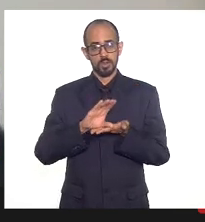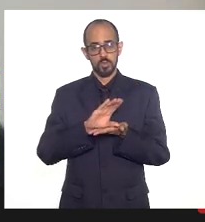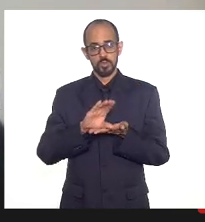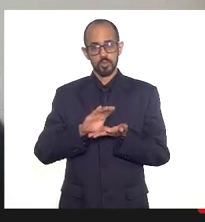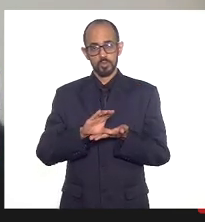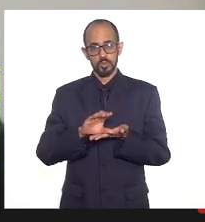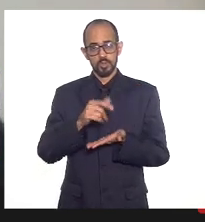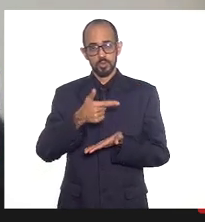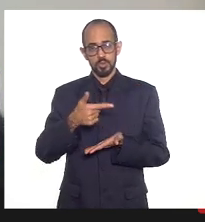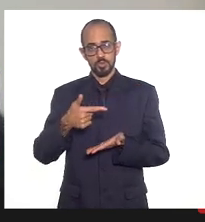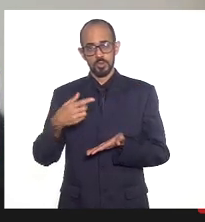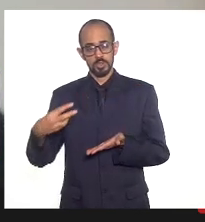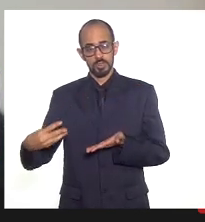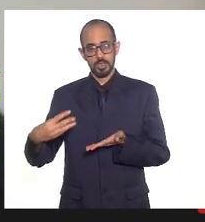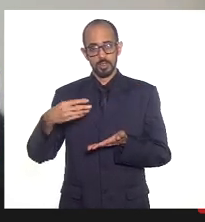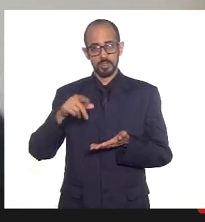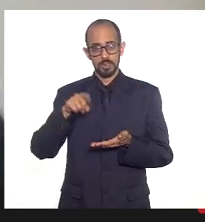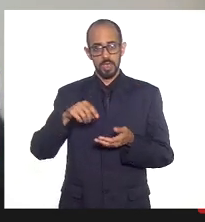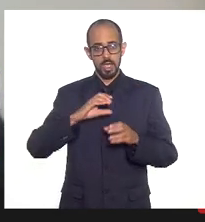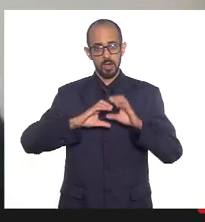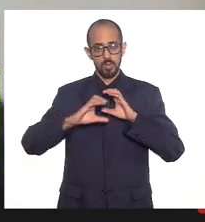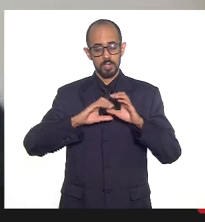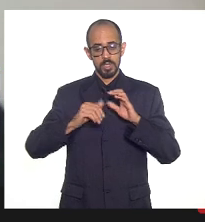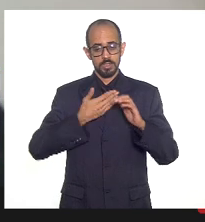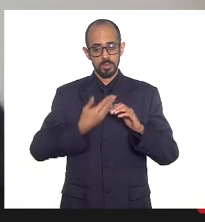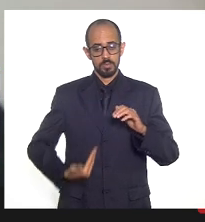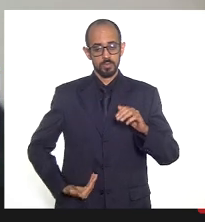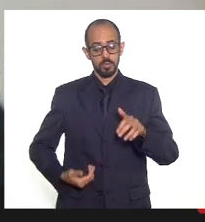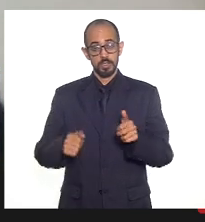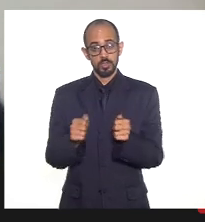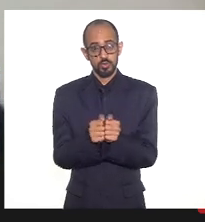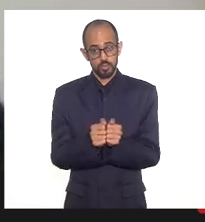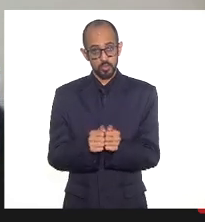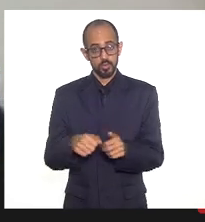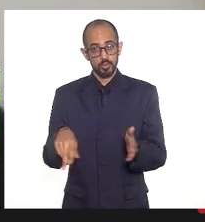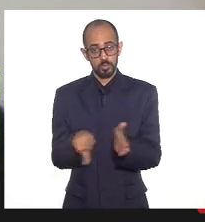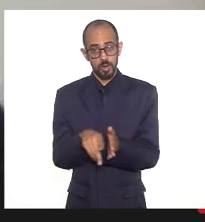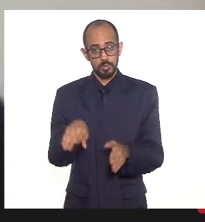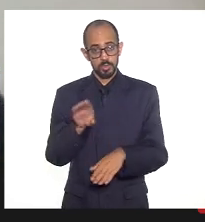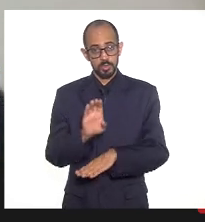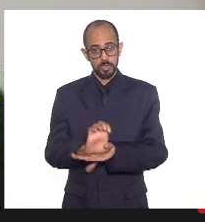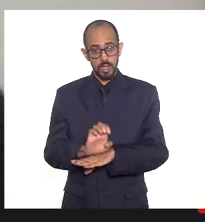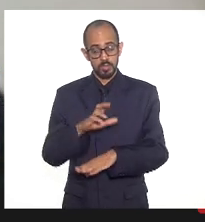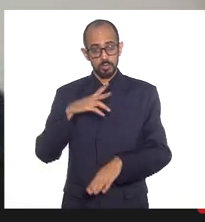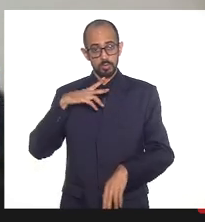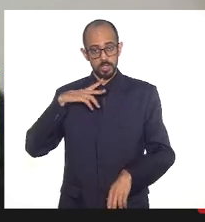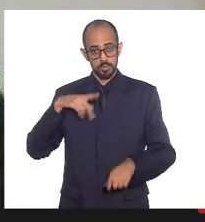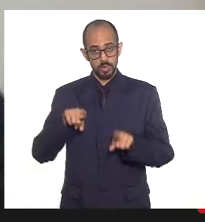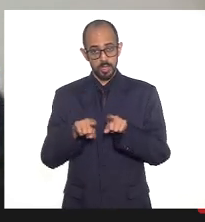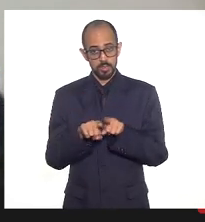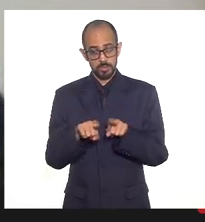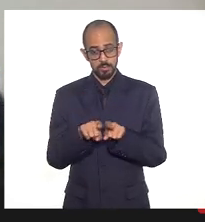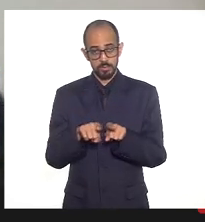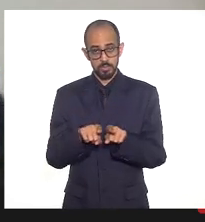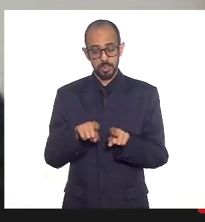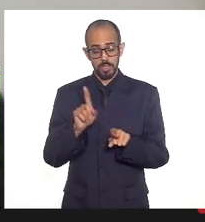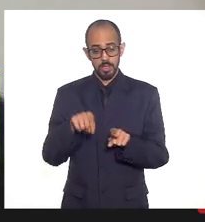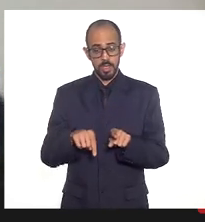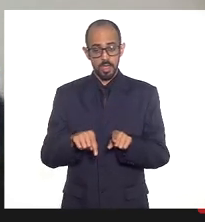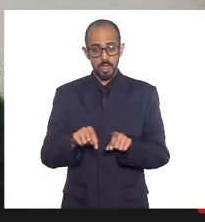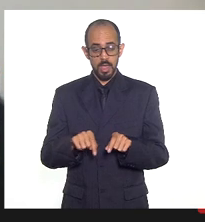está prevista ali a comunicação pública ao lado da comunicação estatal e da comunicação privada. Então, é uma